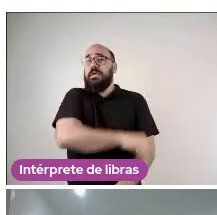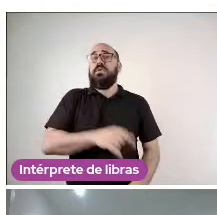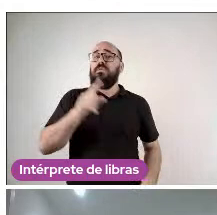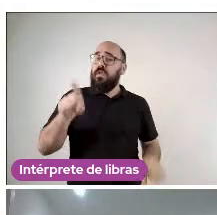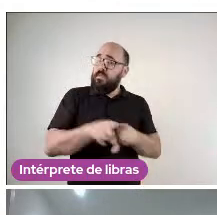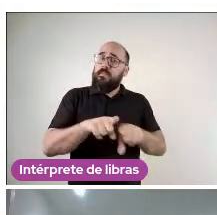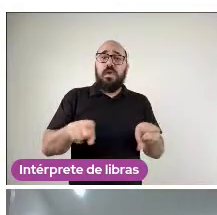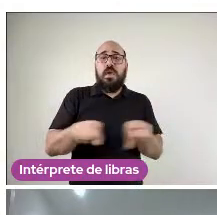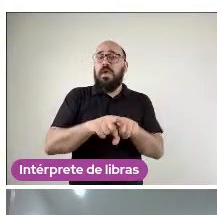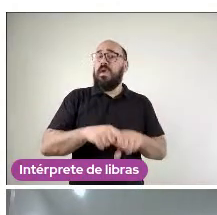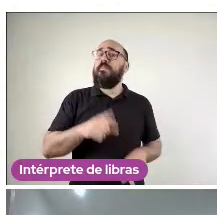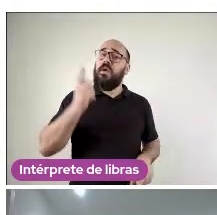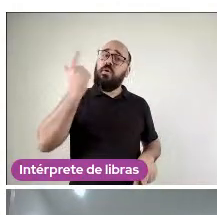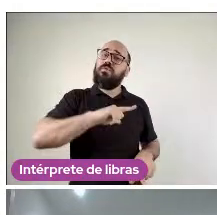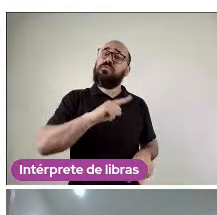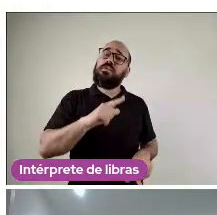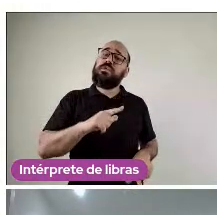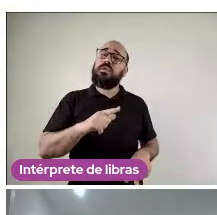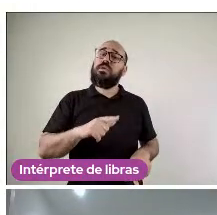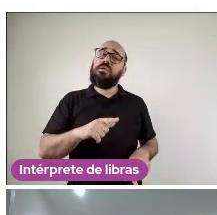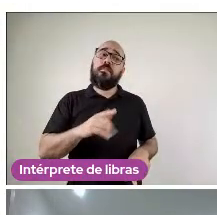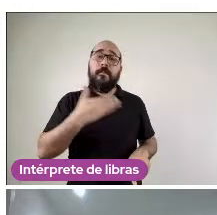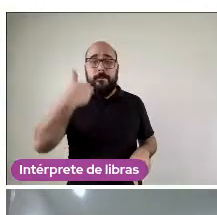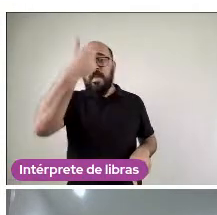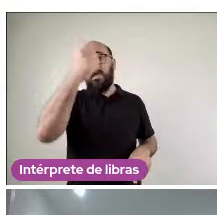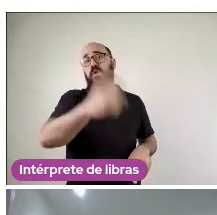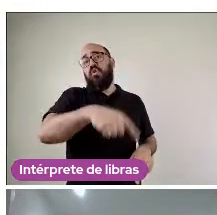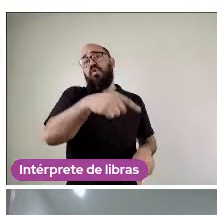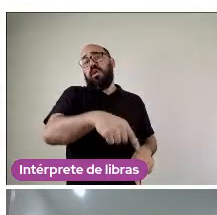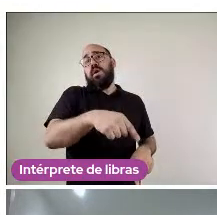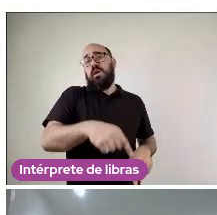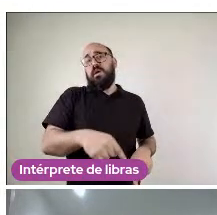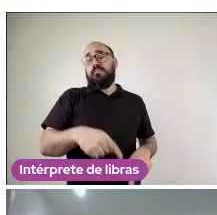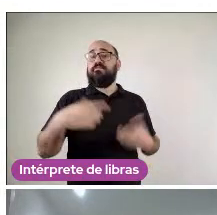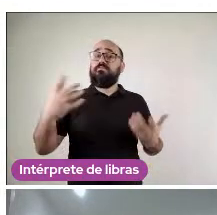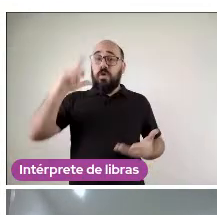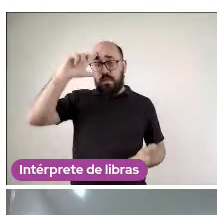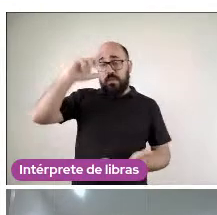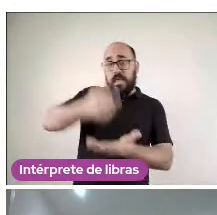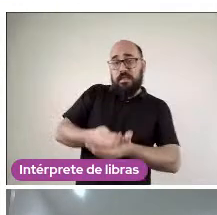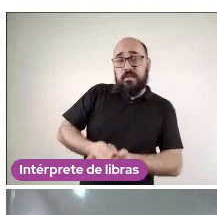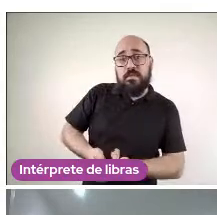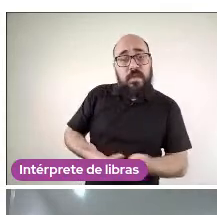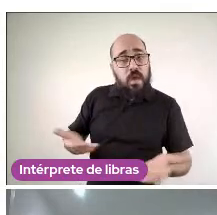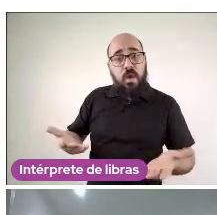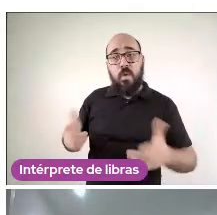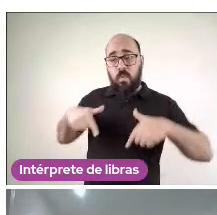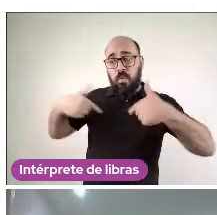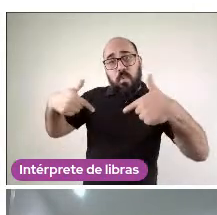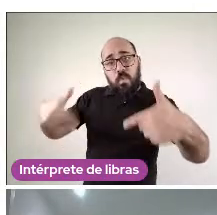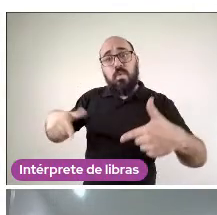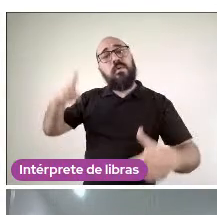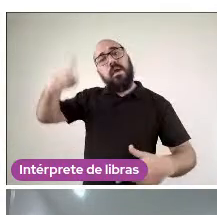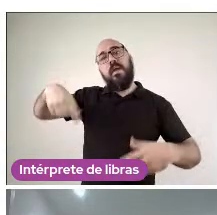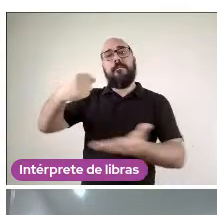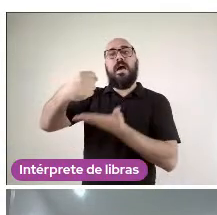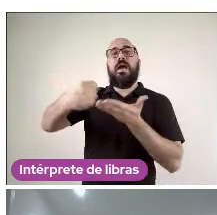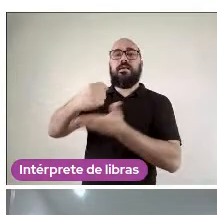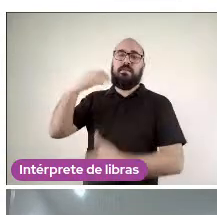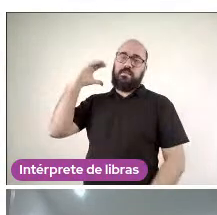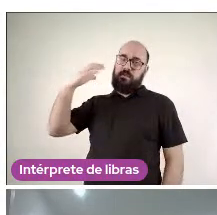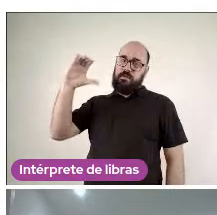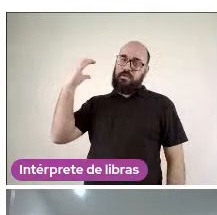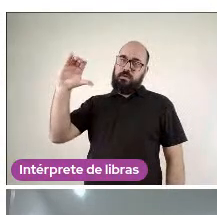de fato efetivas. E que essas decisões, essas tomadas de decisão, sejam baseadas na ciência.